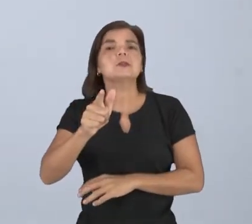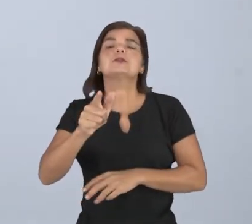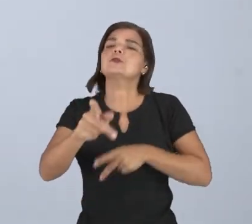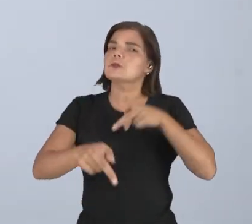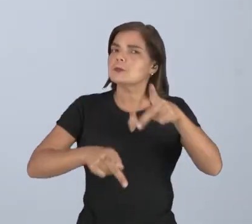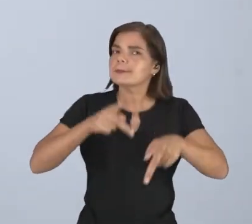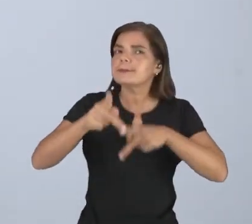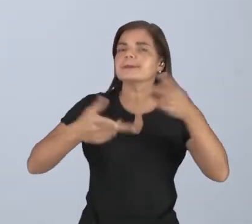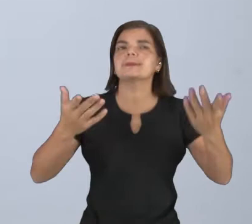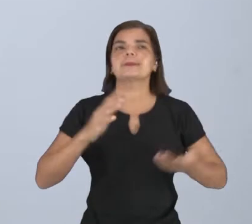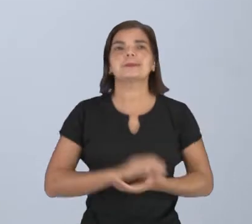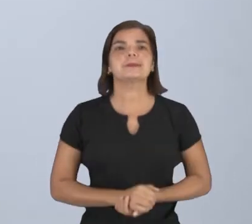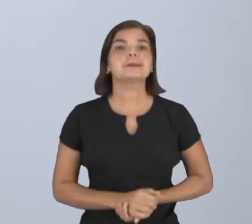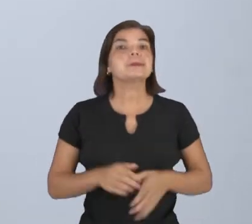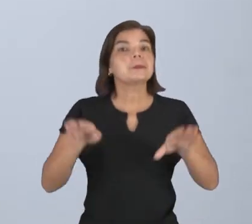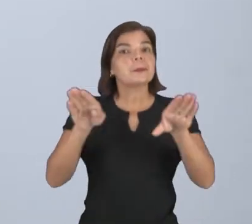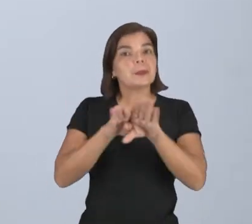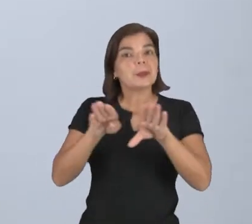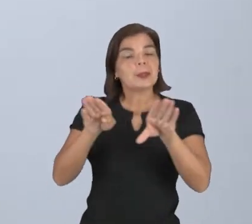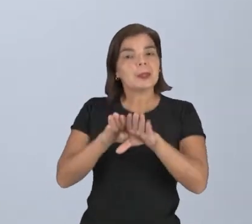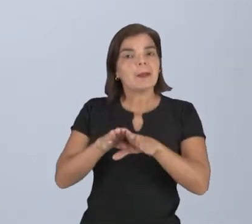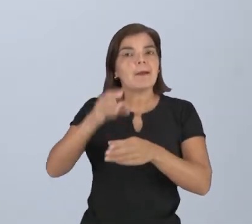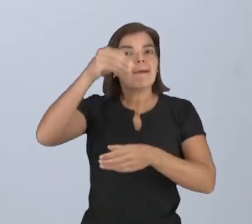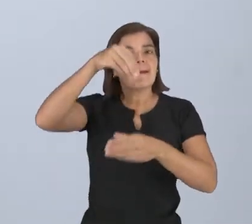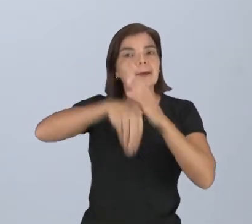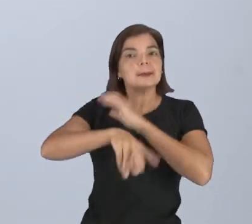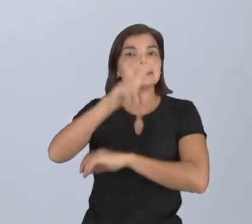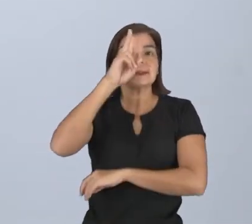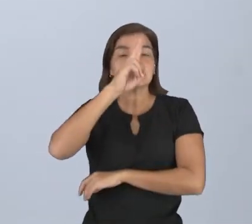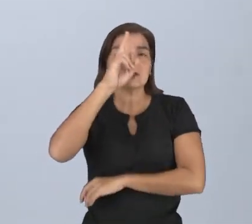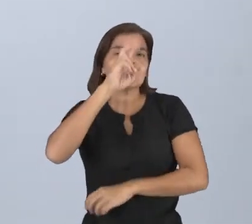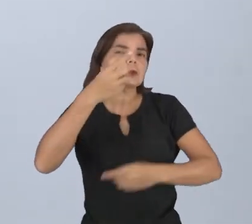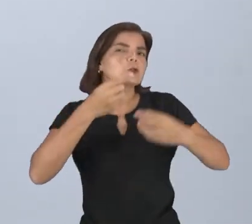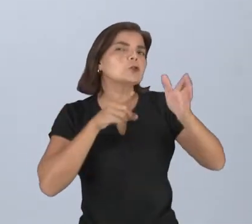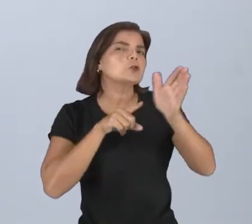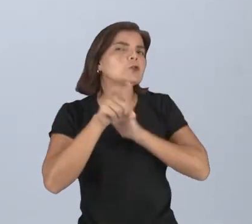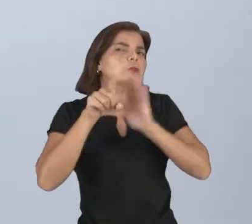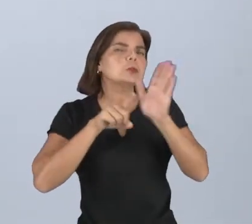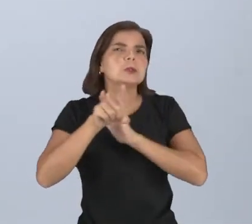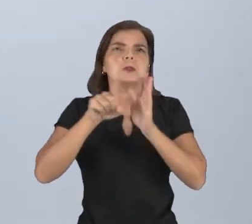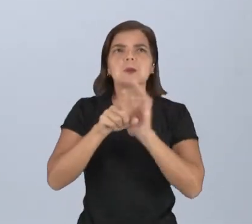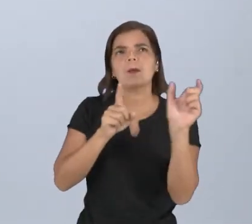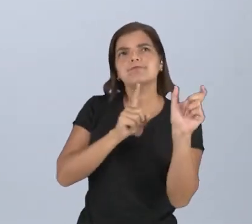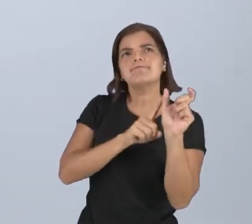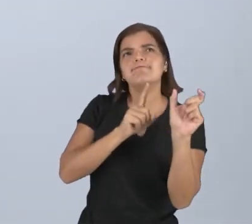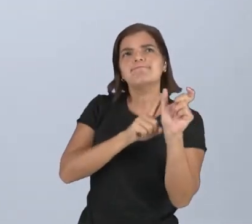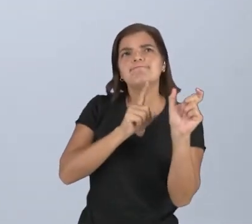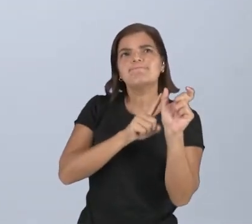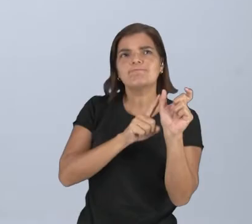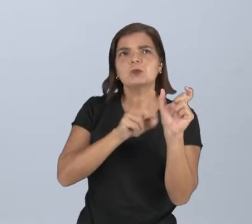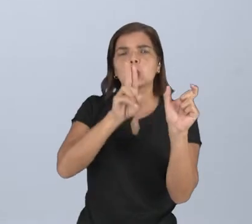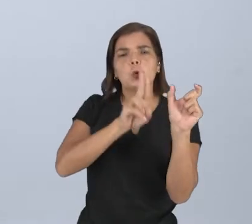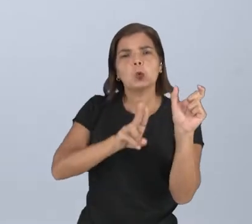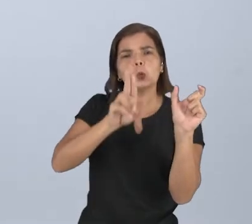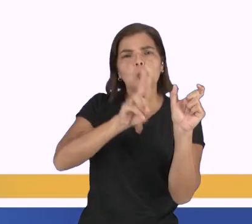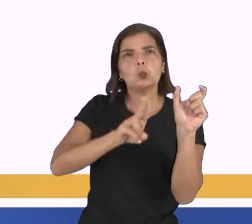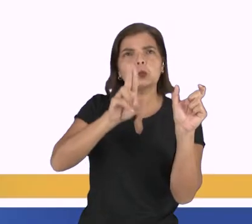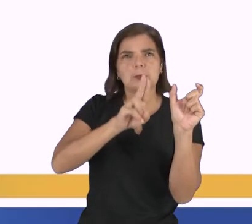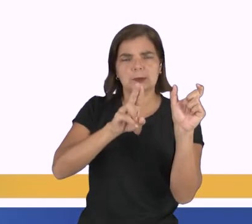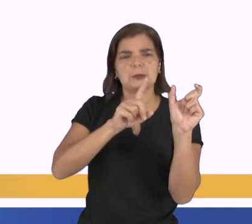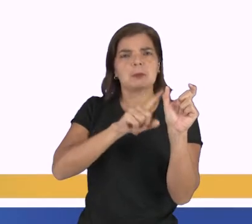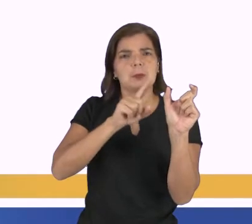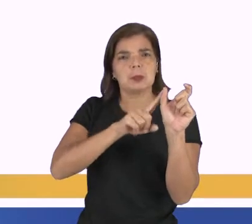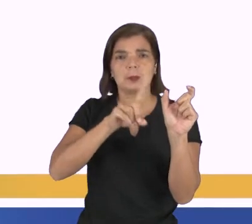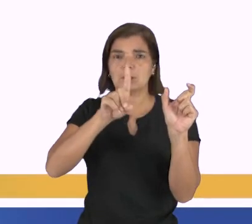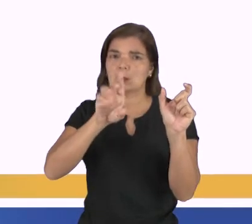tá, pessoal? Também, pessoal, dentro da história se questiona muito esses termos, né? Esse uso exclusivo da